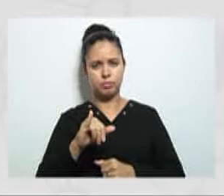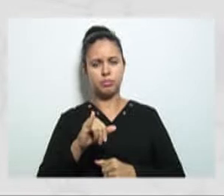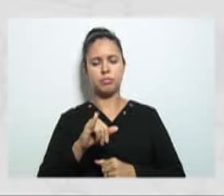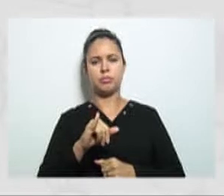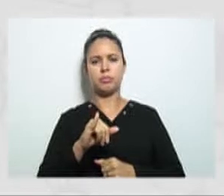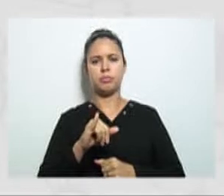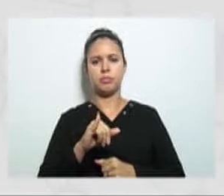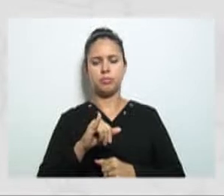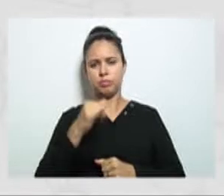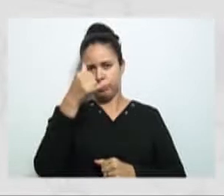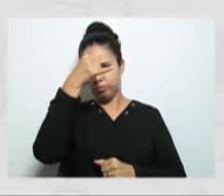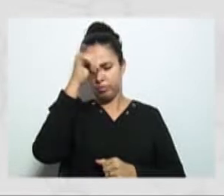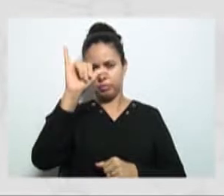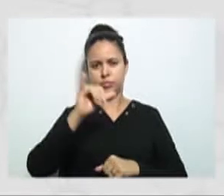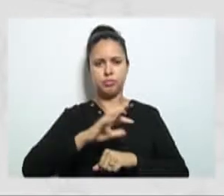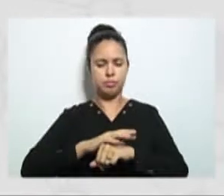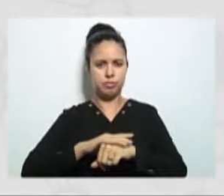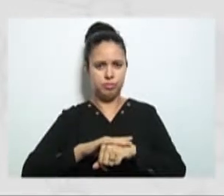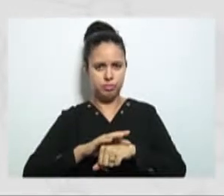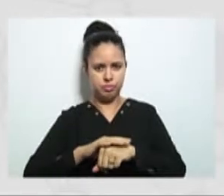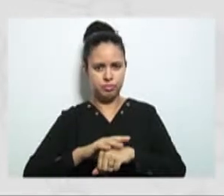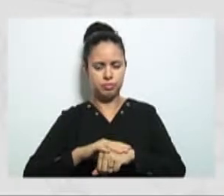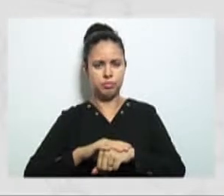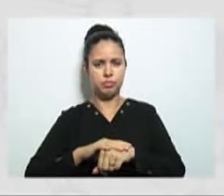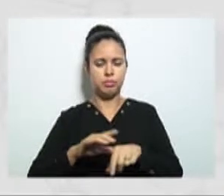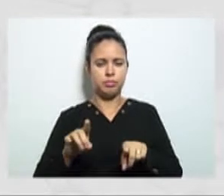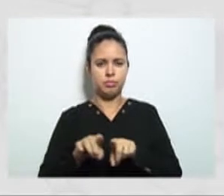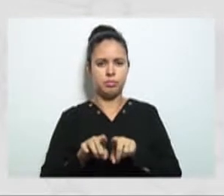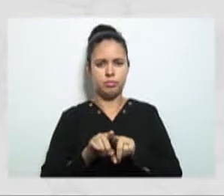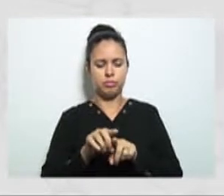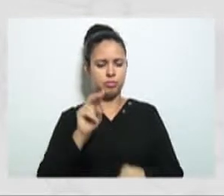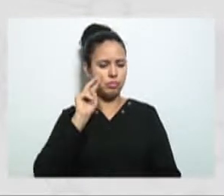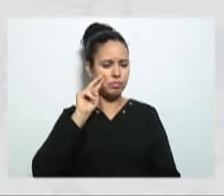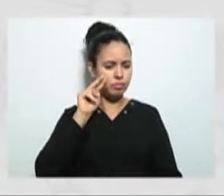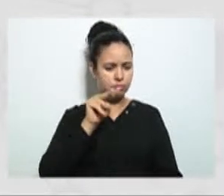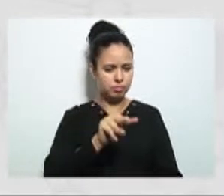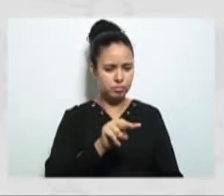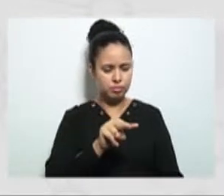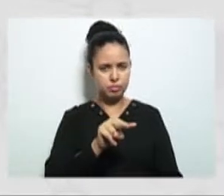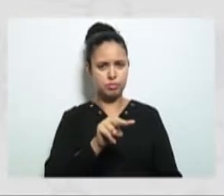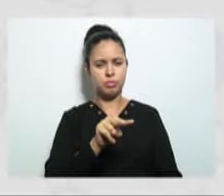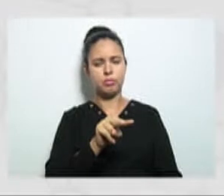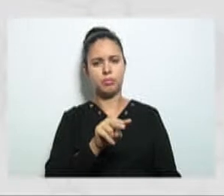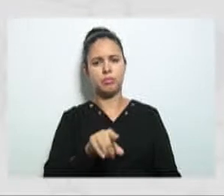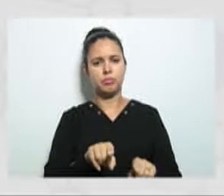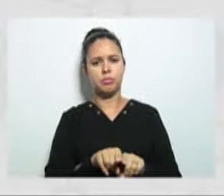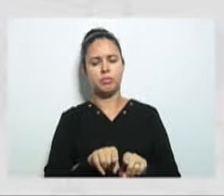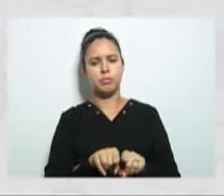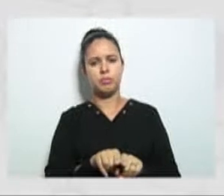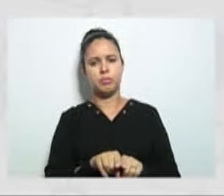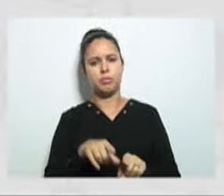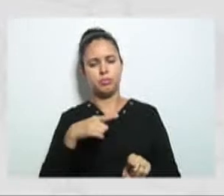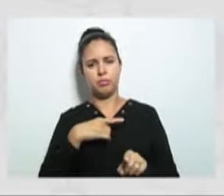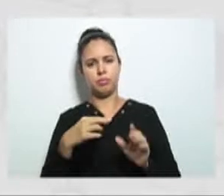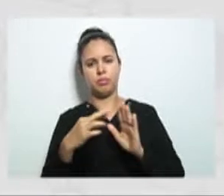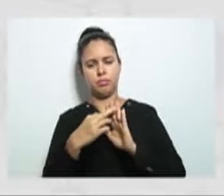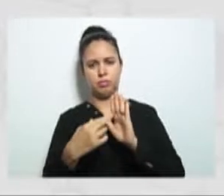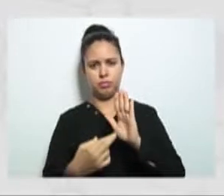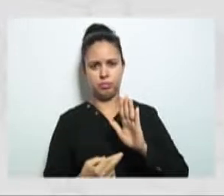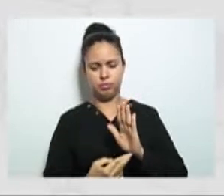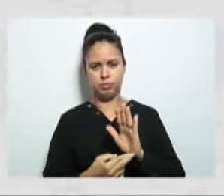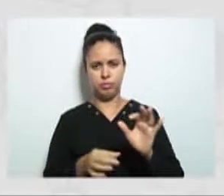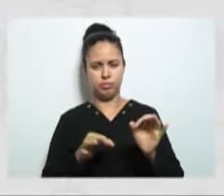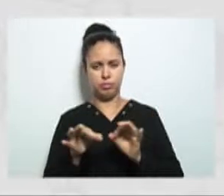os nossos olhos, tá? Vai evitar, gente, os olhos fixos na tela durante muito tempo. Tem essa regrinha aqui, ó, posicionar uma distância